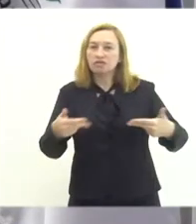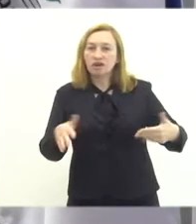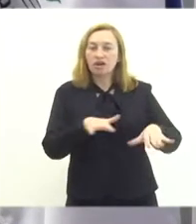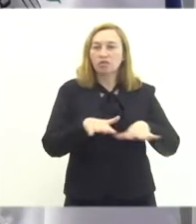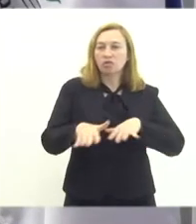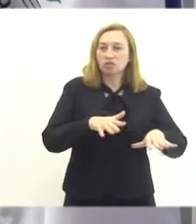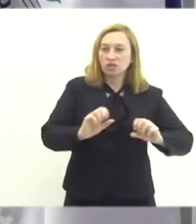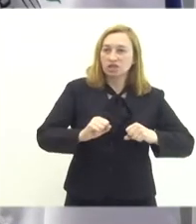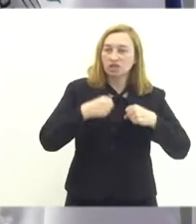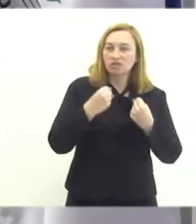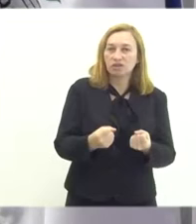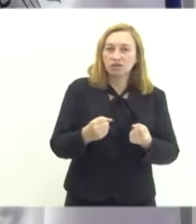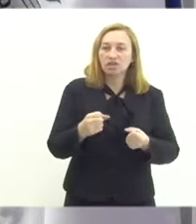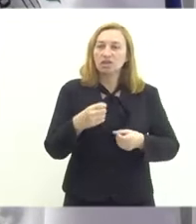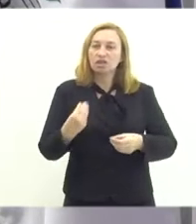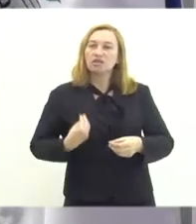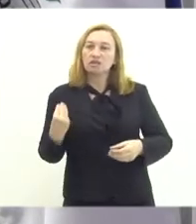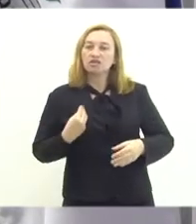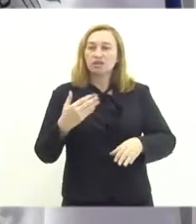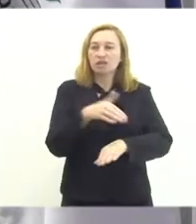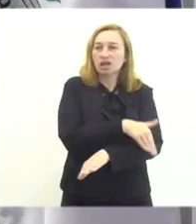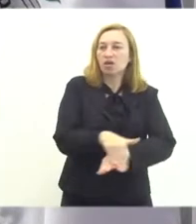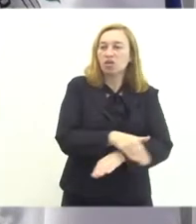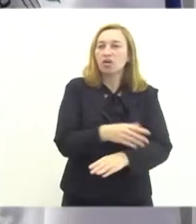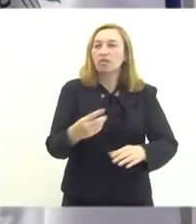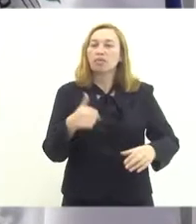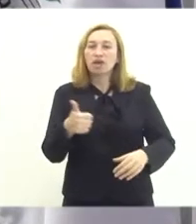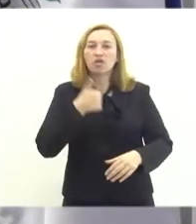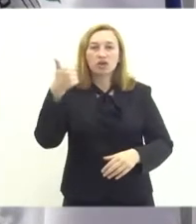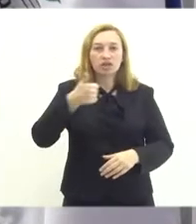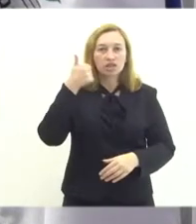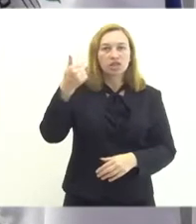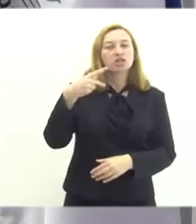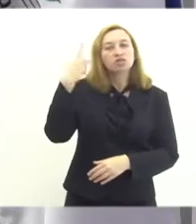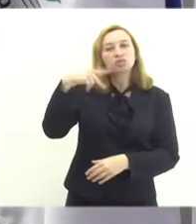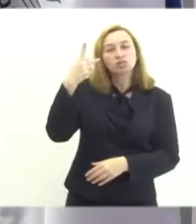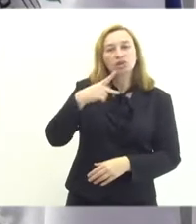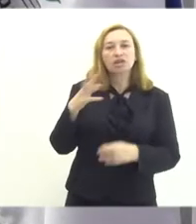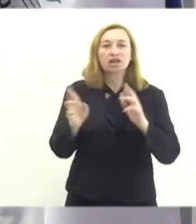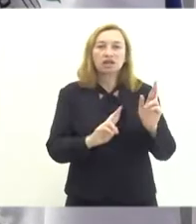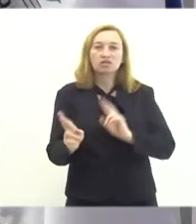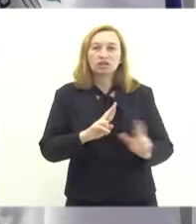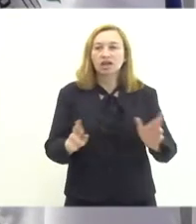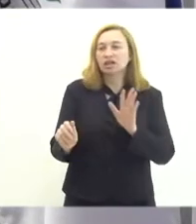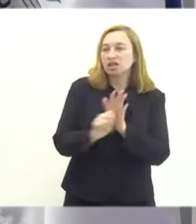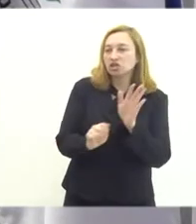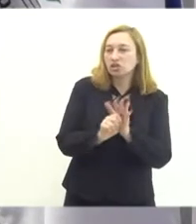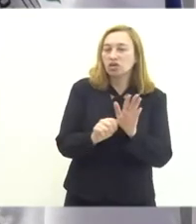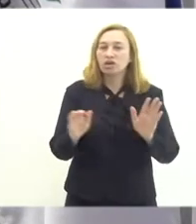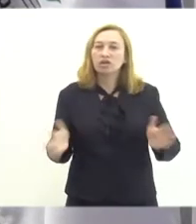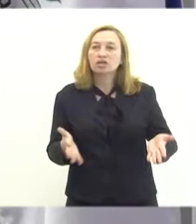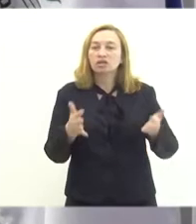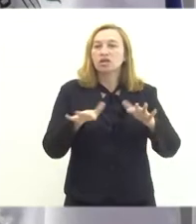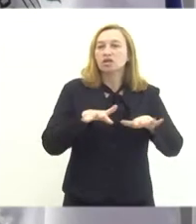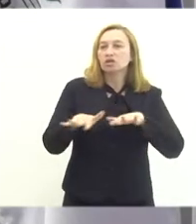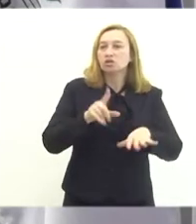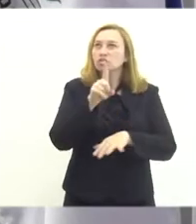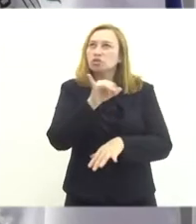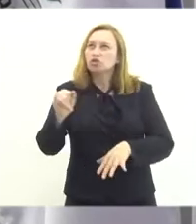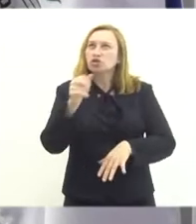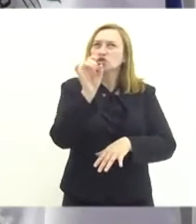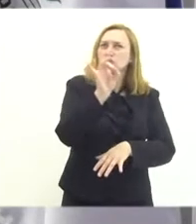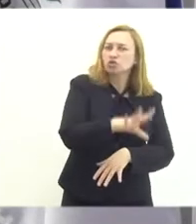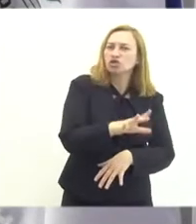direitos da população de rua e de melhoria de políticas relativas às drogas participaram de uma manifestação no último dia